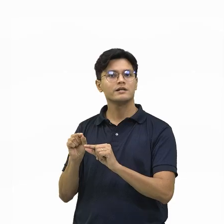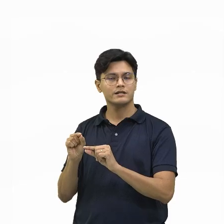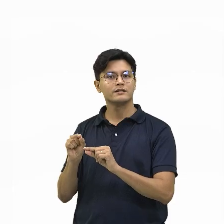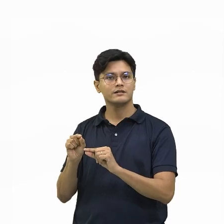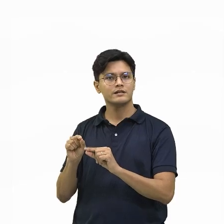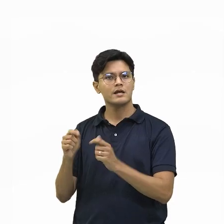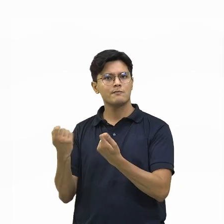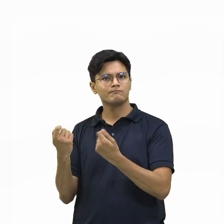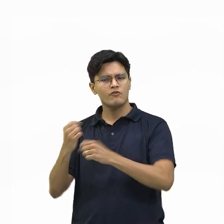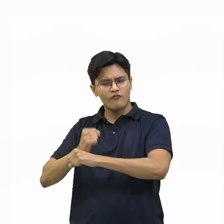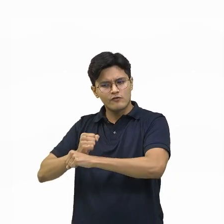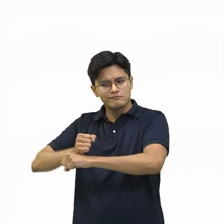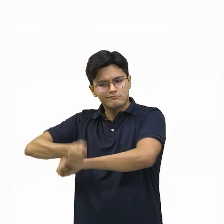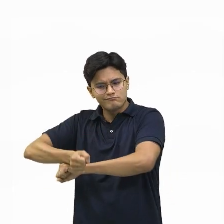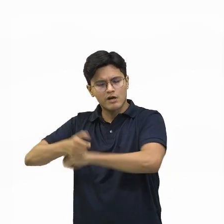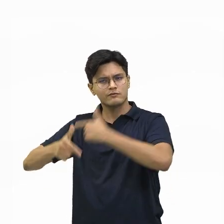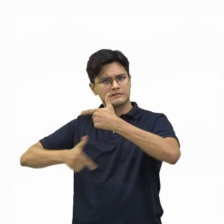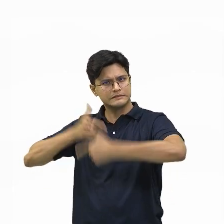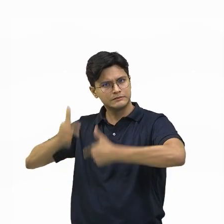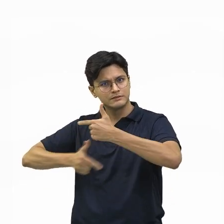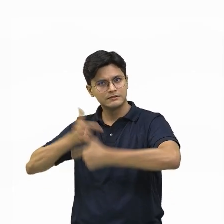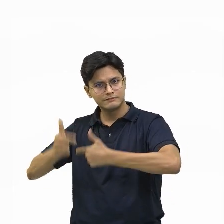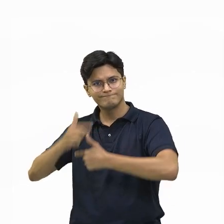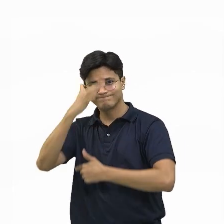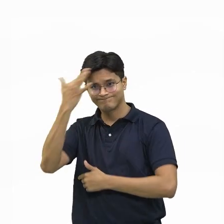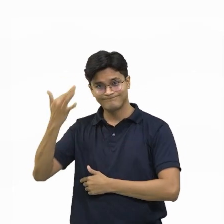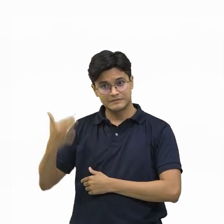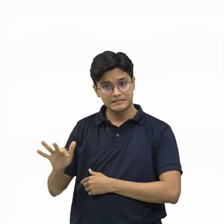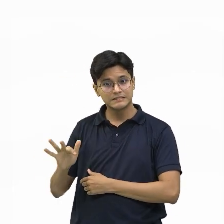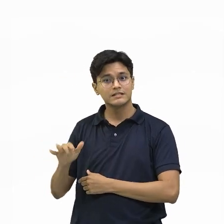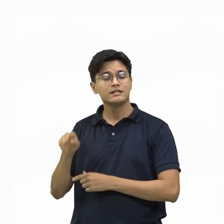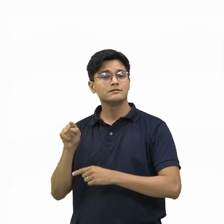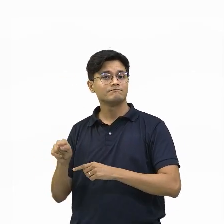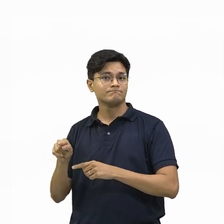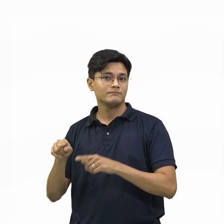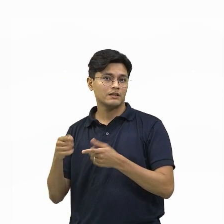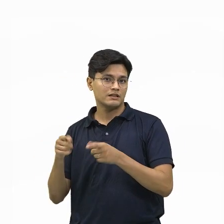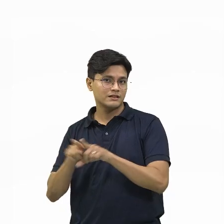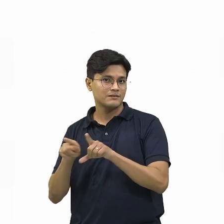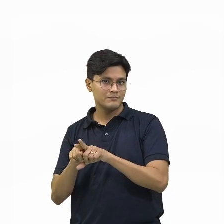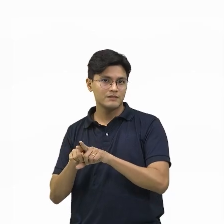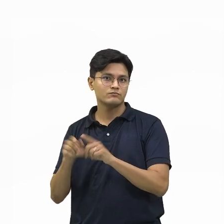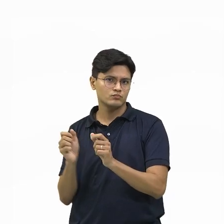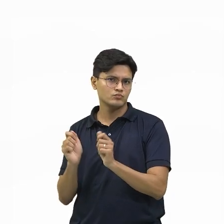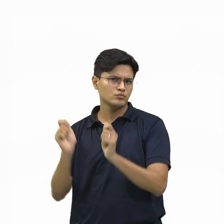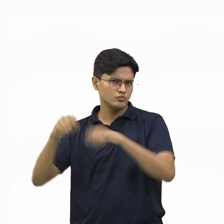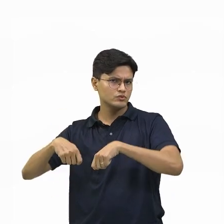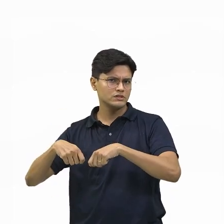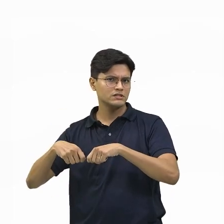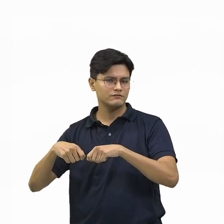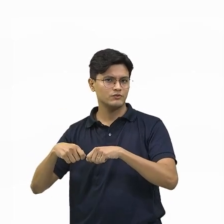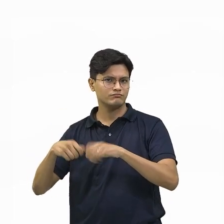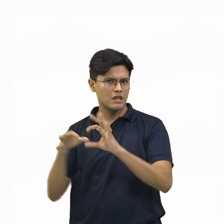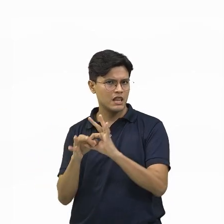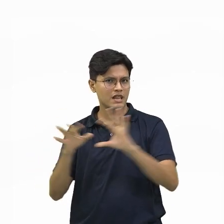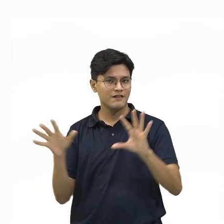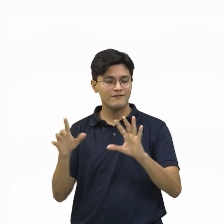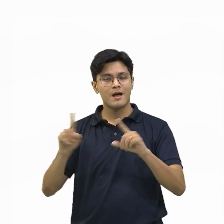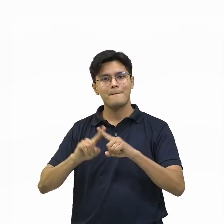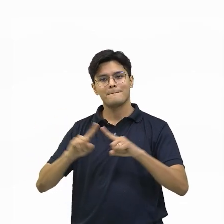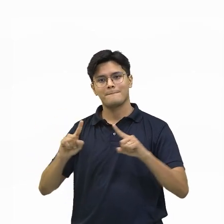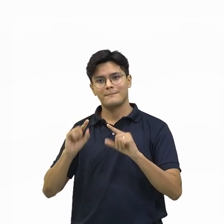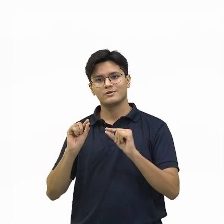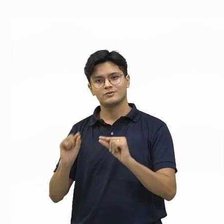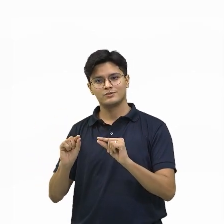trabalho forçado, podendo até, inclusive, sair dessa condição. Não necessariamente